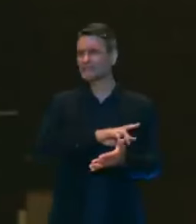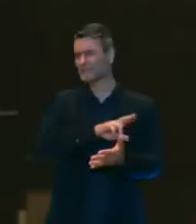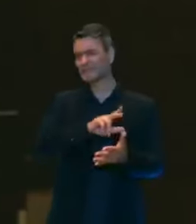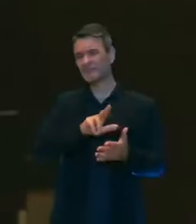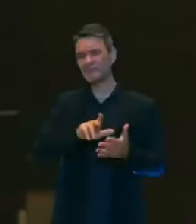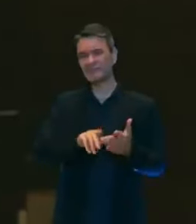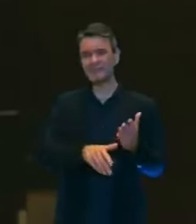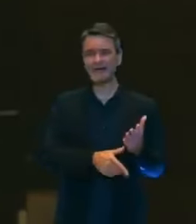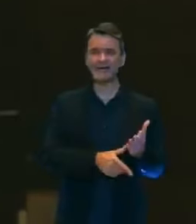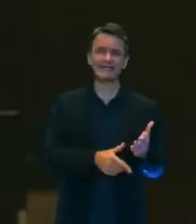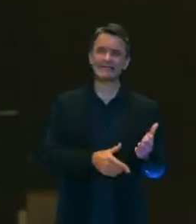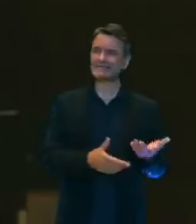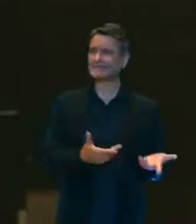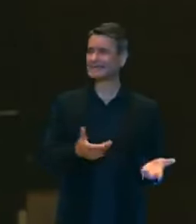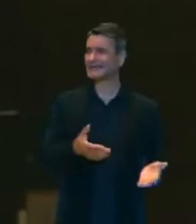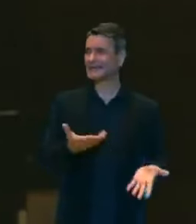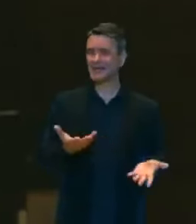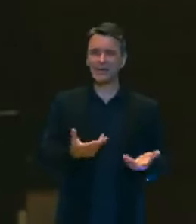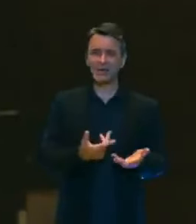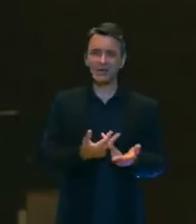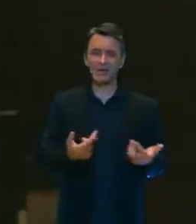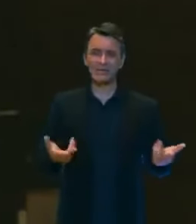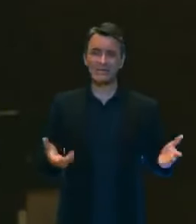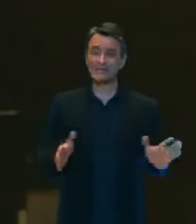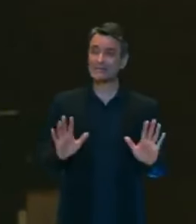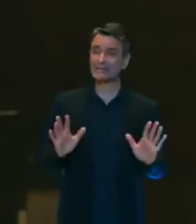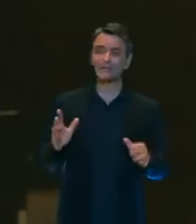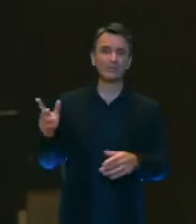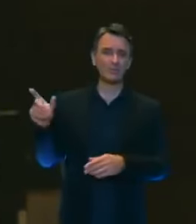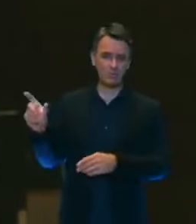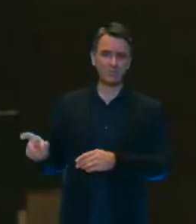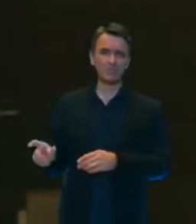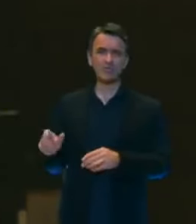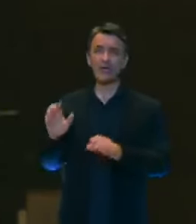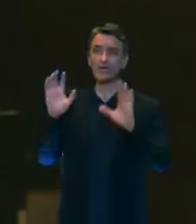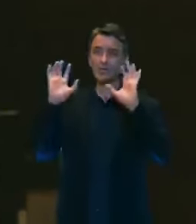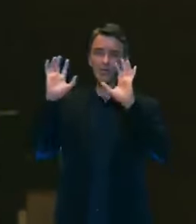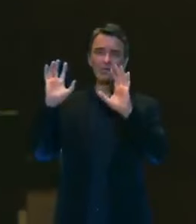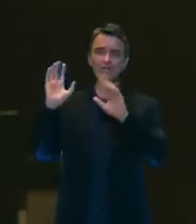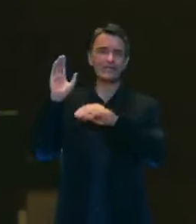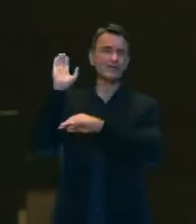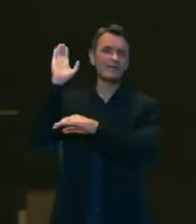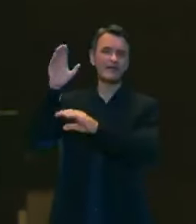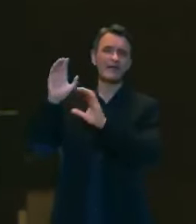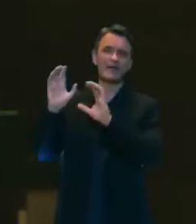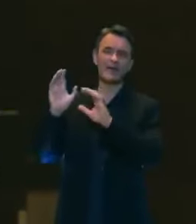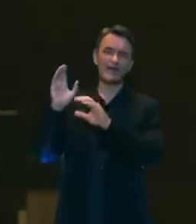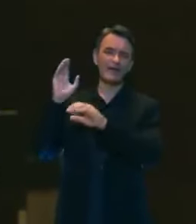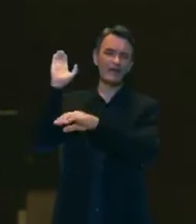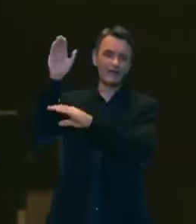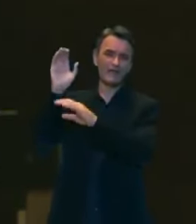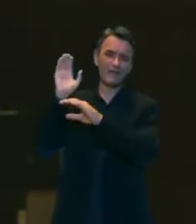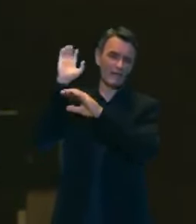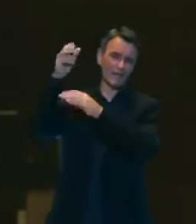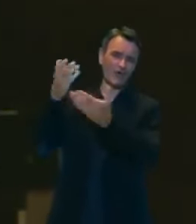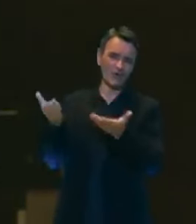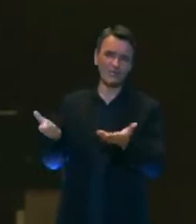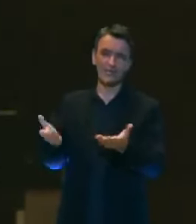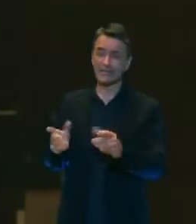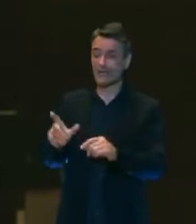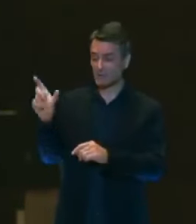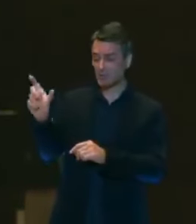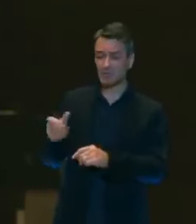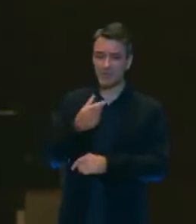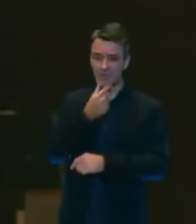Eu estava vendo um jogador de vôlei mandado embora porque fez um comentário sobre um desenho com